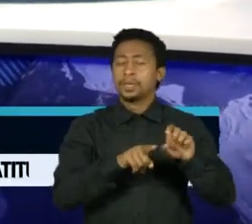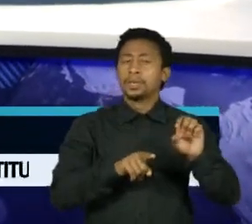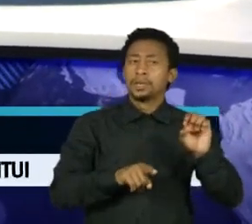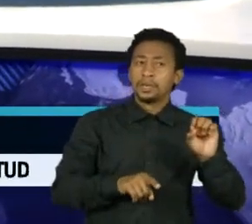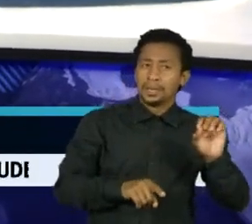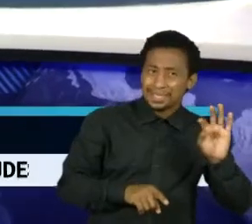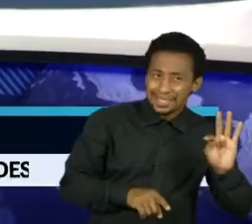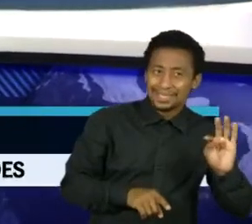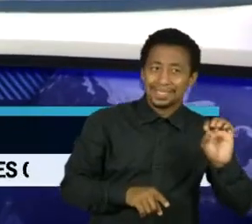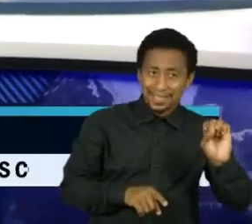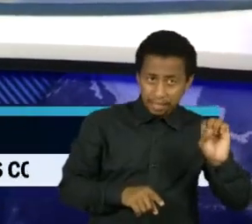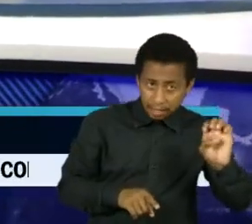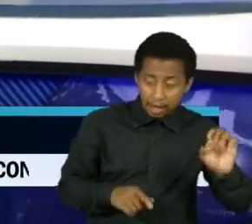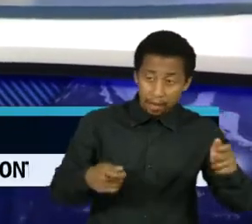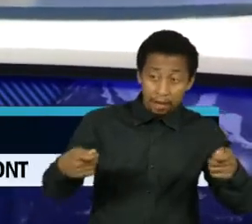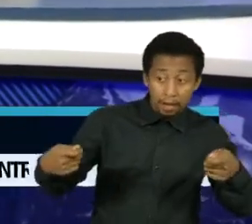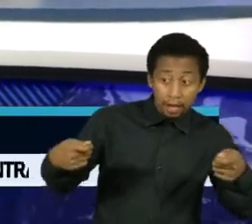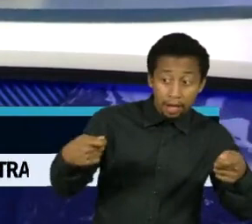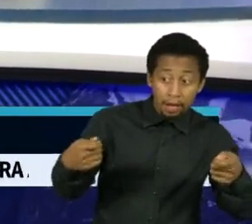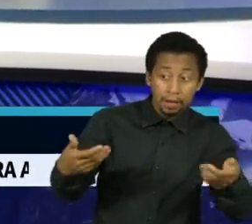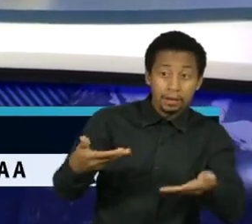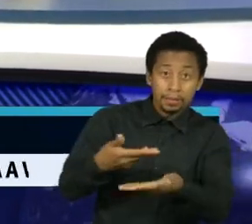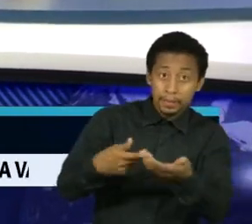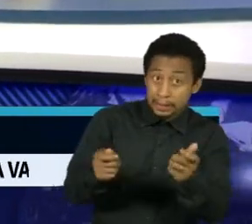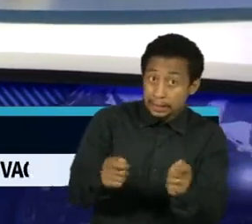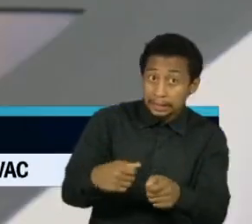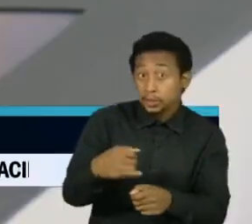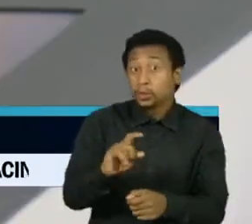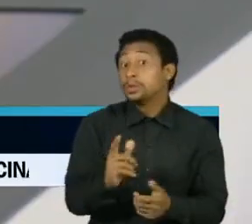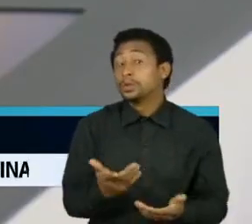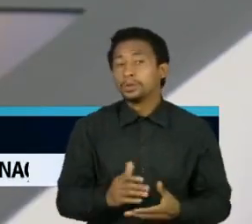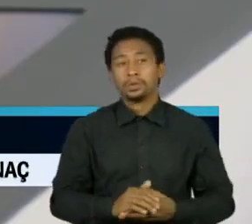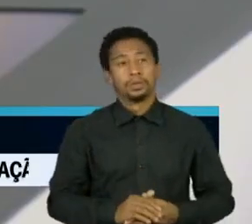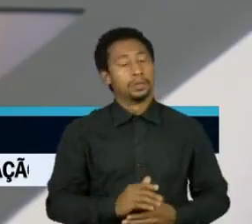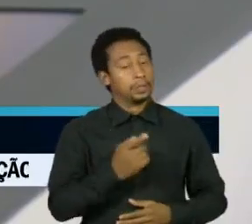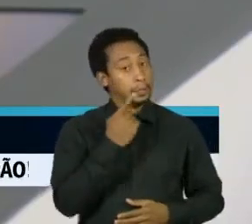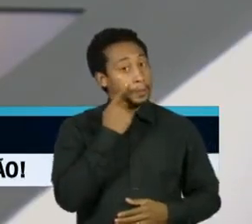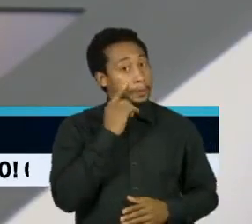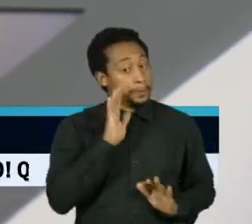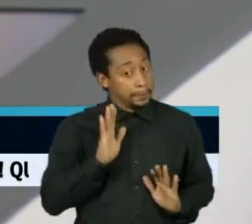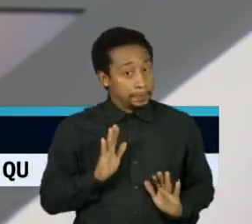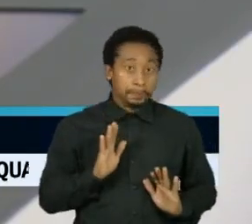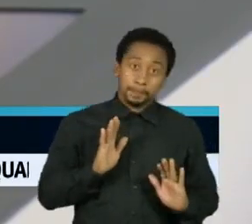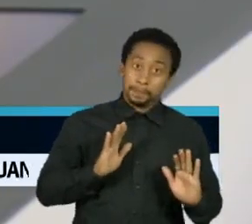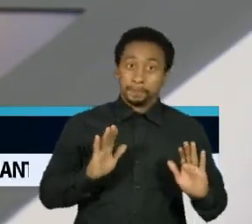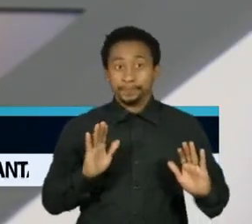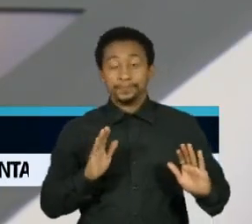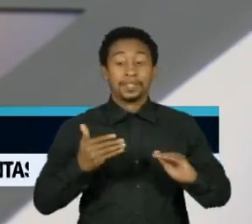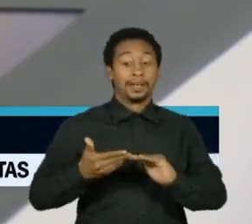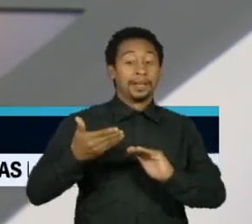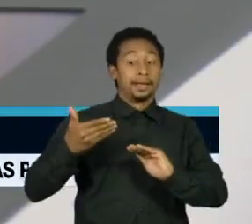os desafetos devem persistir? Os antecedentes não indicam, não é? E